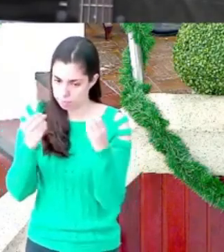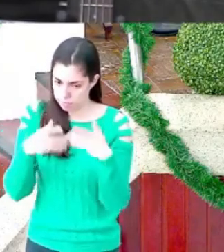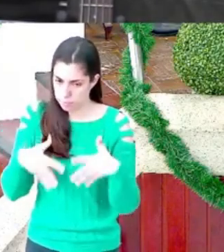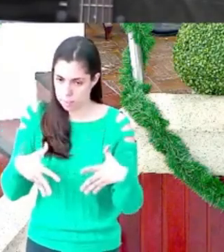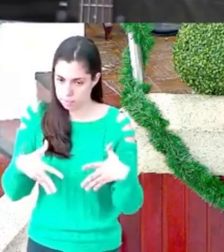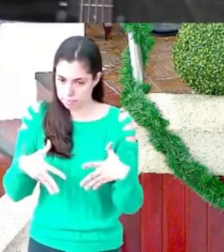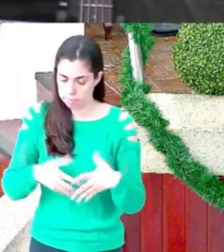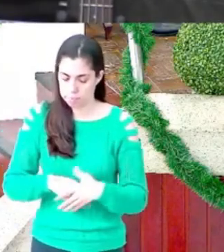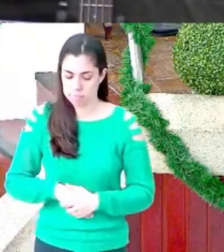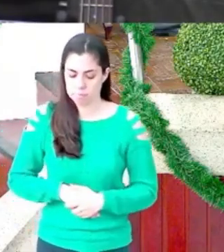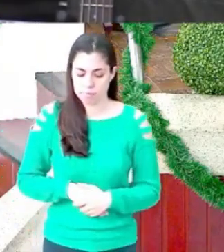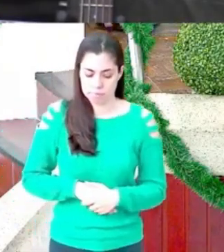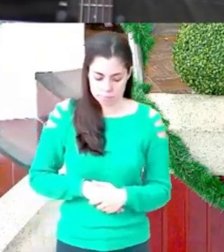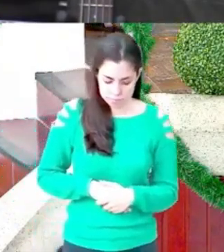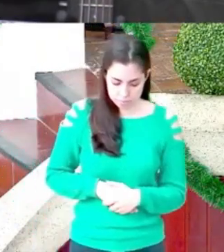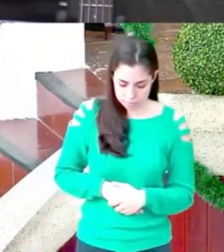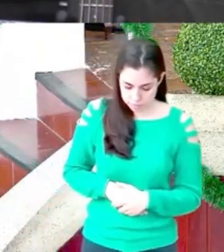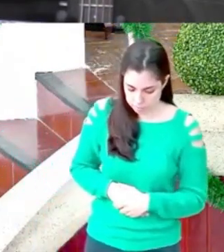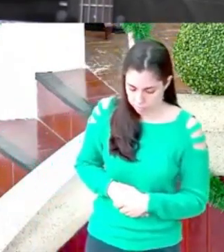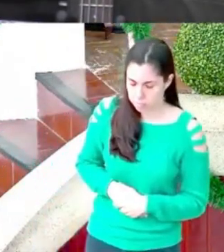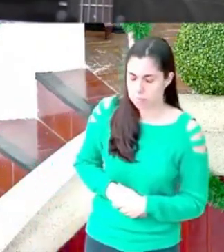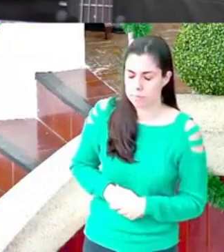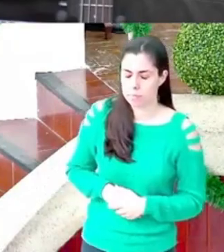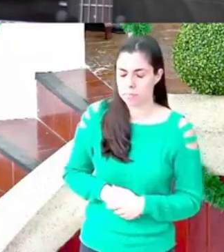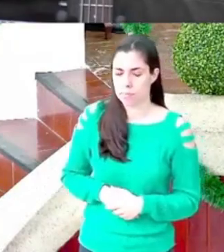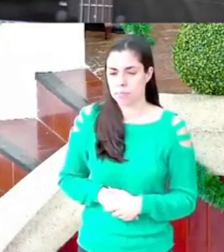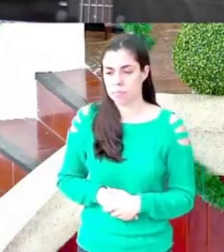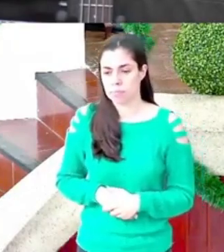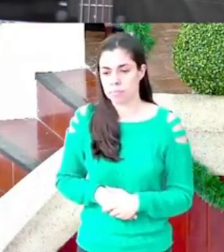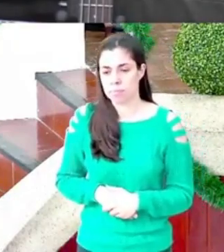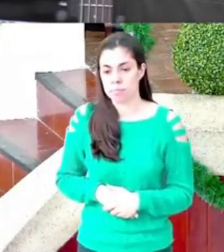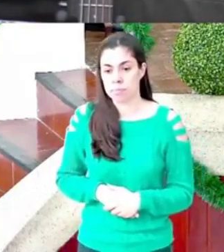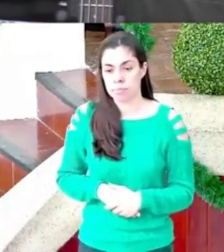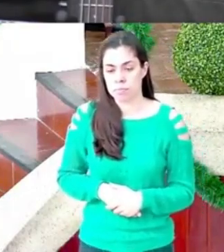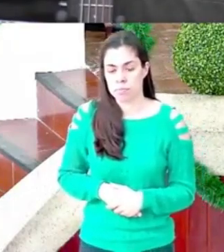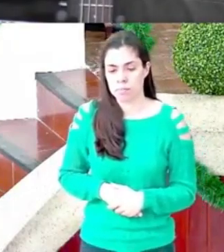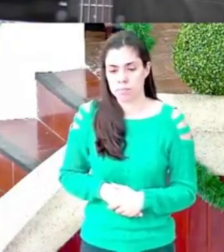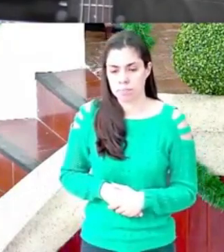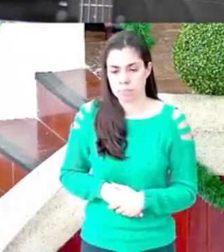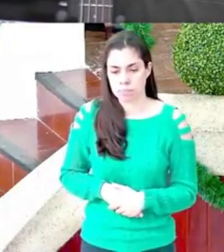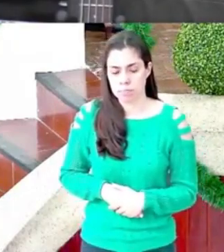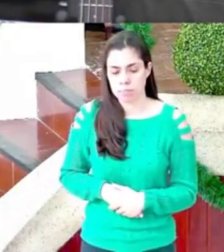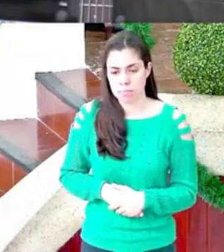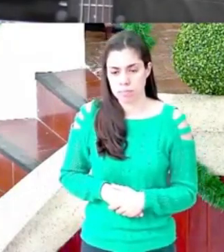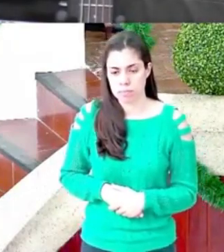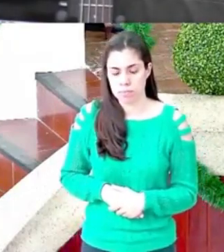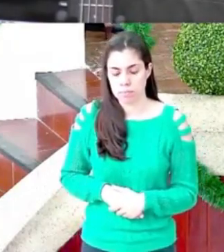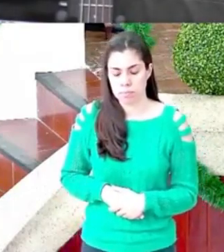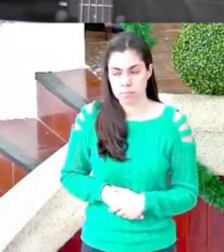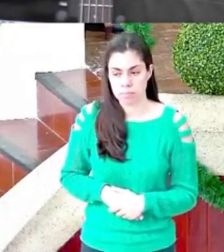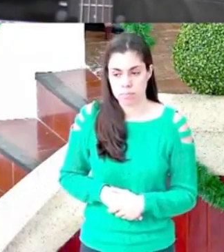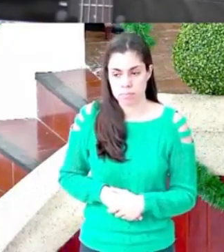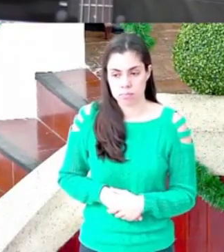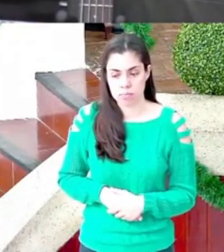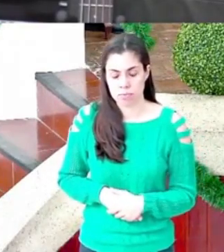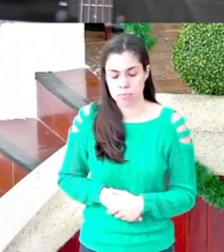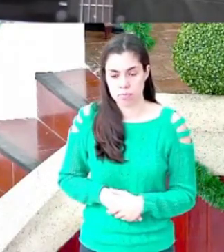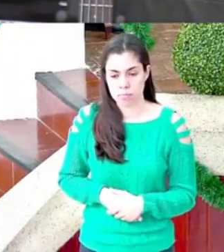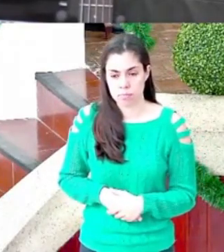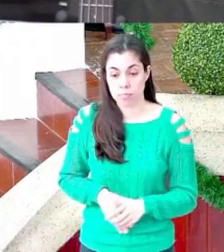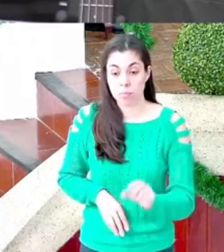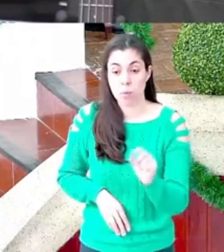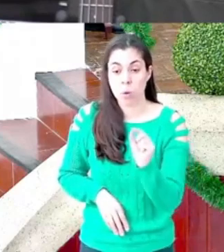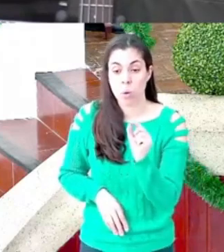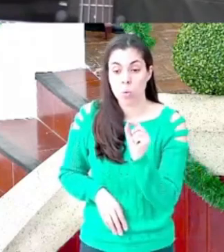E a justiça nesse sentido amplo da Escritura Sagrada. E uma pergunta a todos nós é: o que um